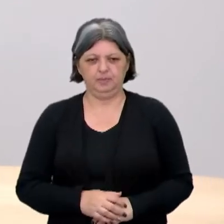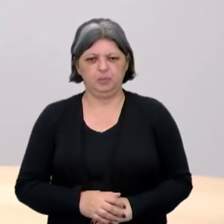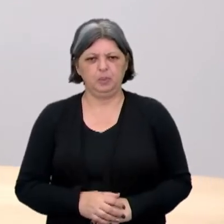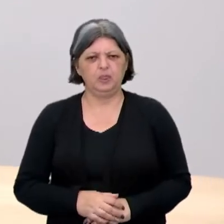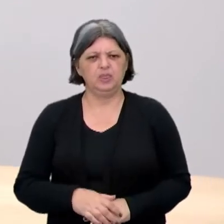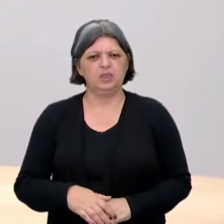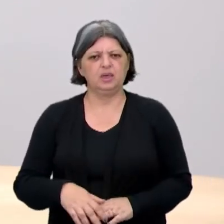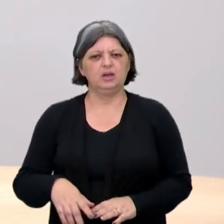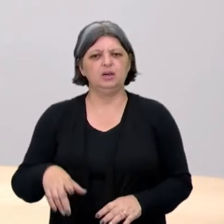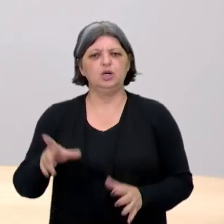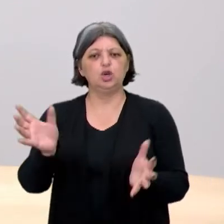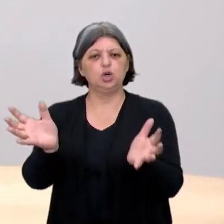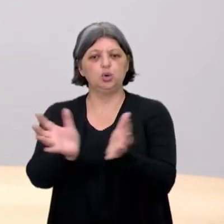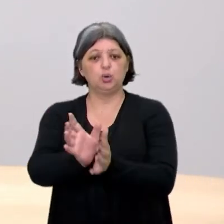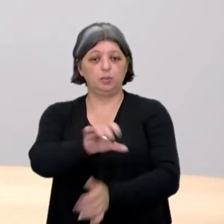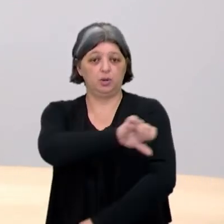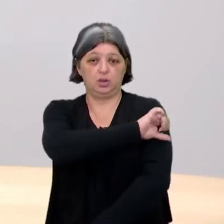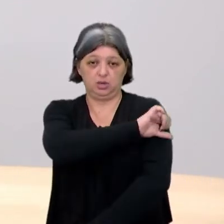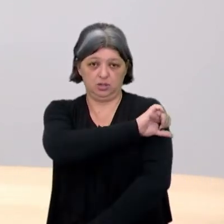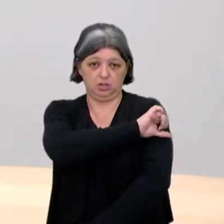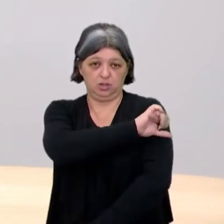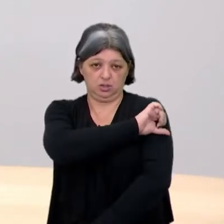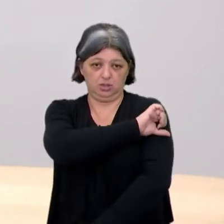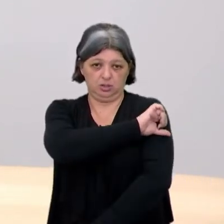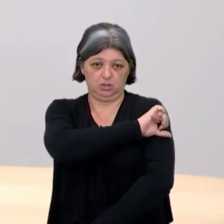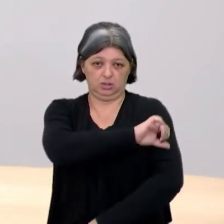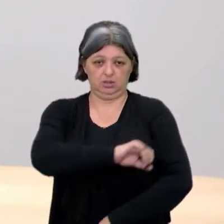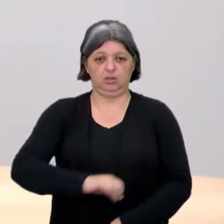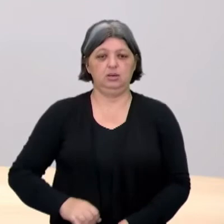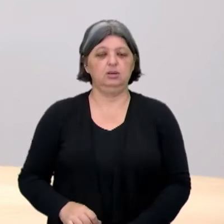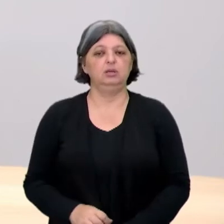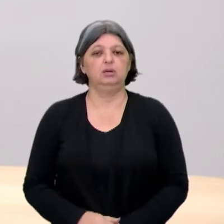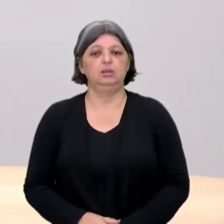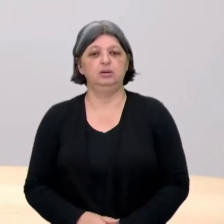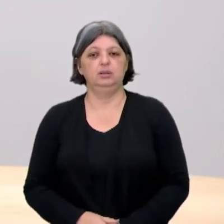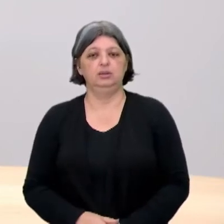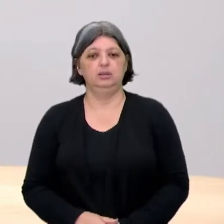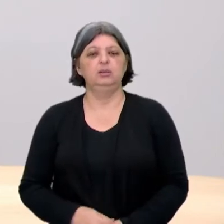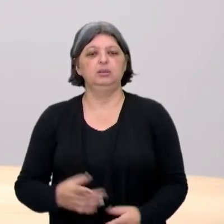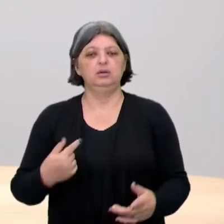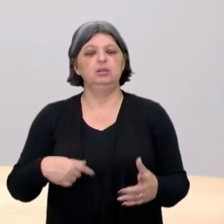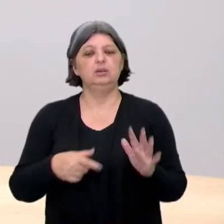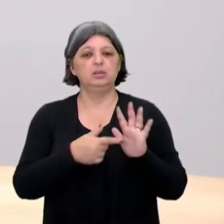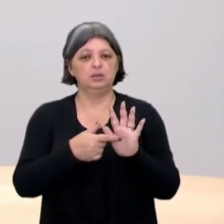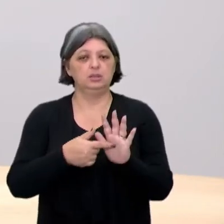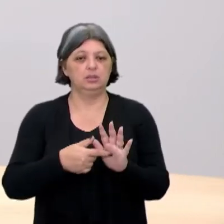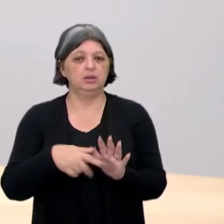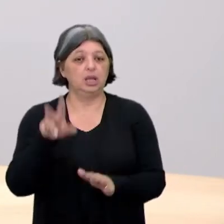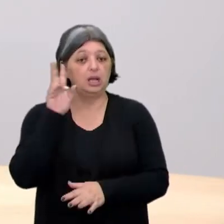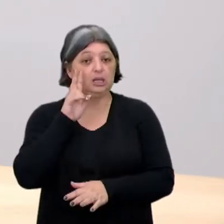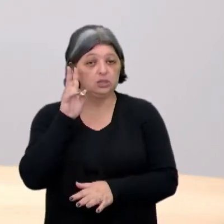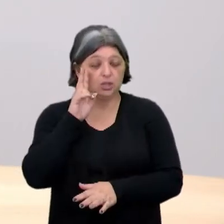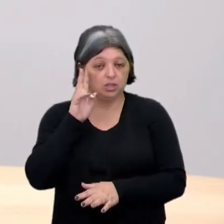ano, a gente estava falando sobre a sexta extinção, né? A possibilidade da sexta extinção, já que nós temos aí historicamente registrado 5